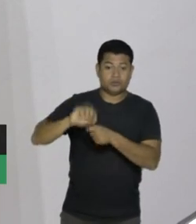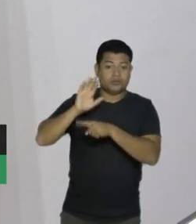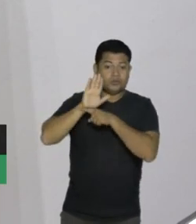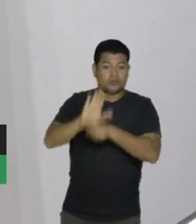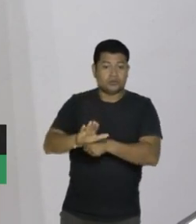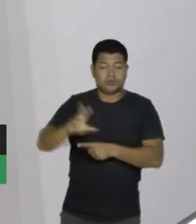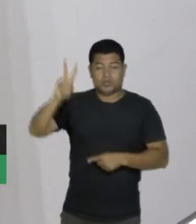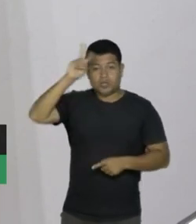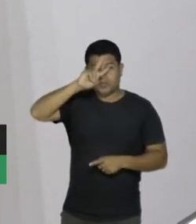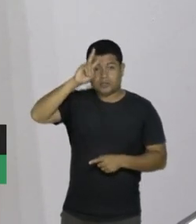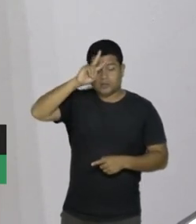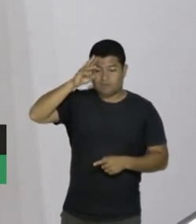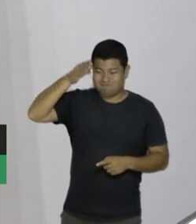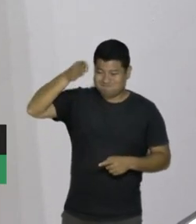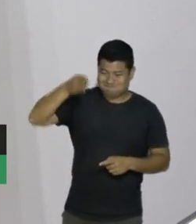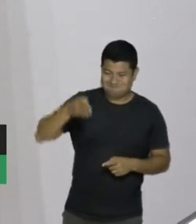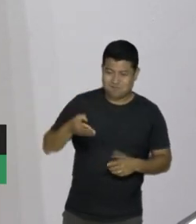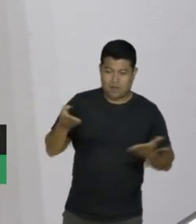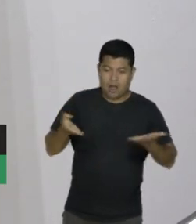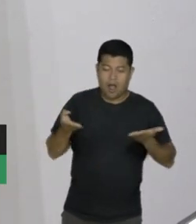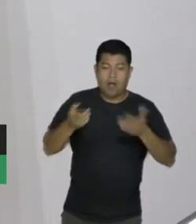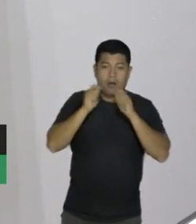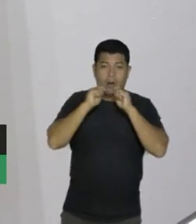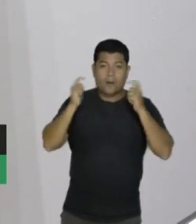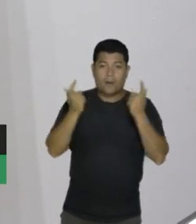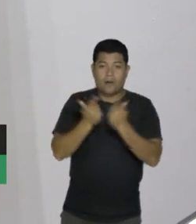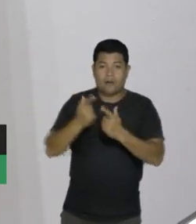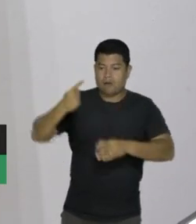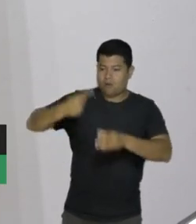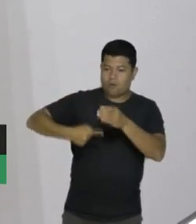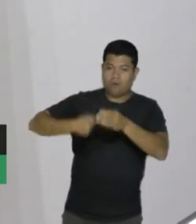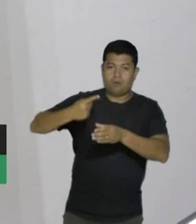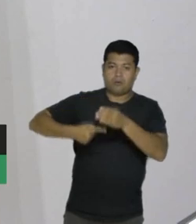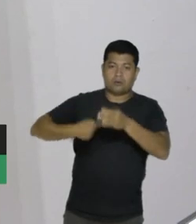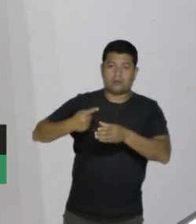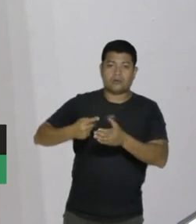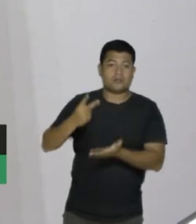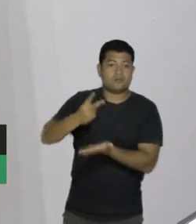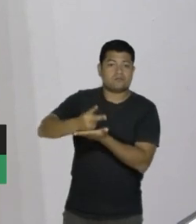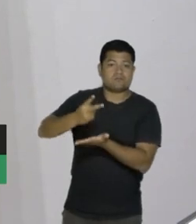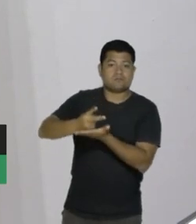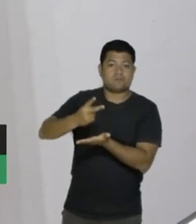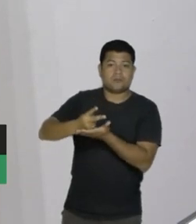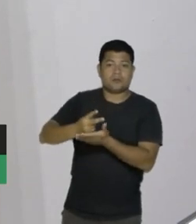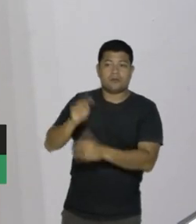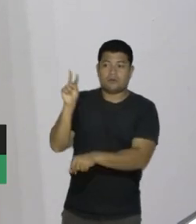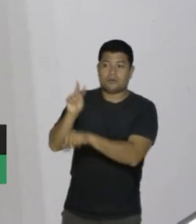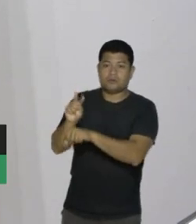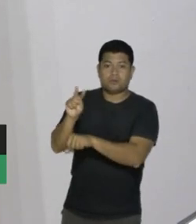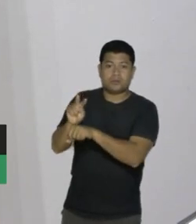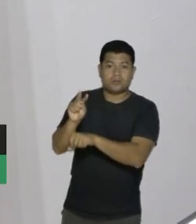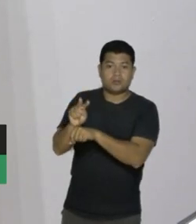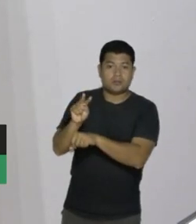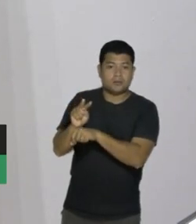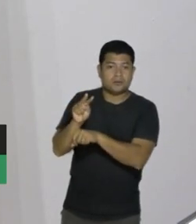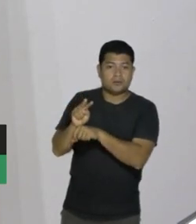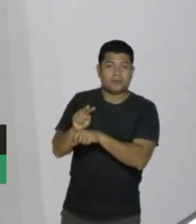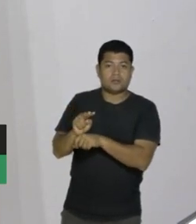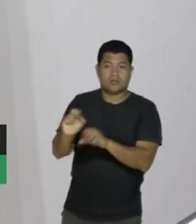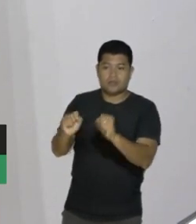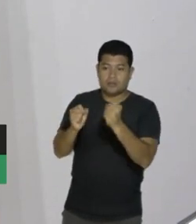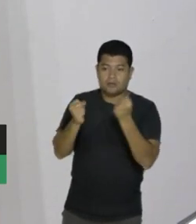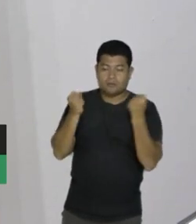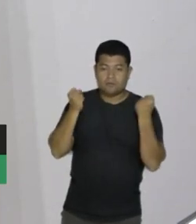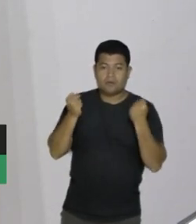Marco na Assembleia Legislativa com a comissão permanente de proteção defesa e bem